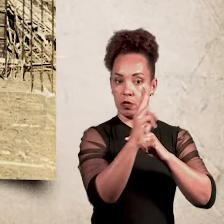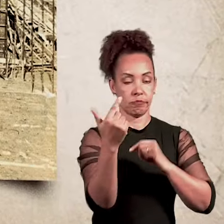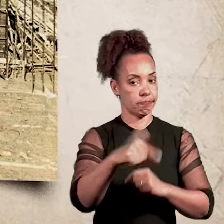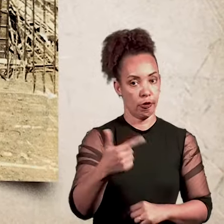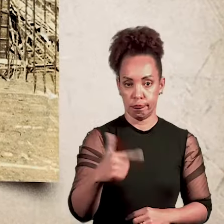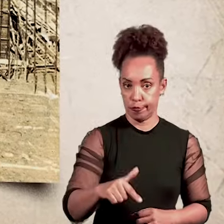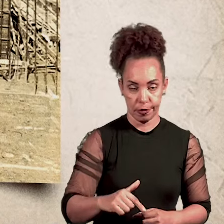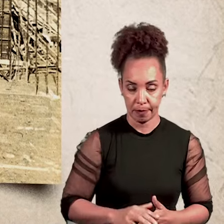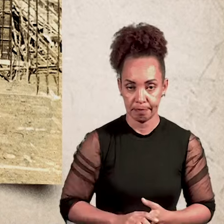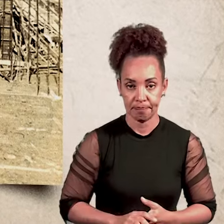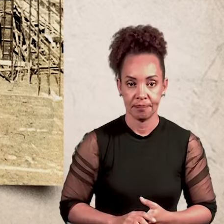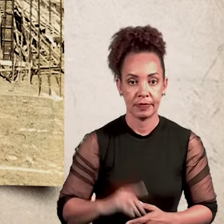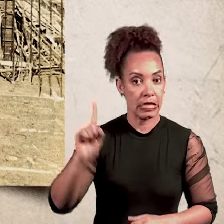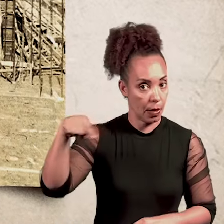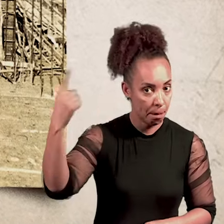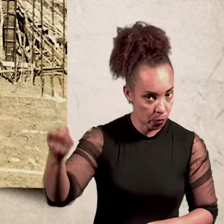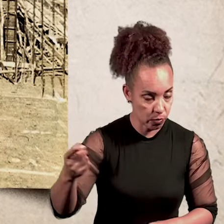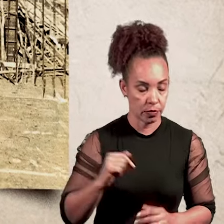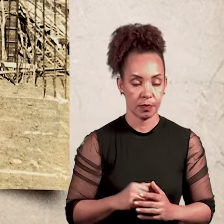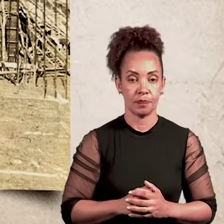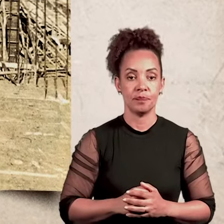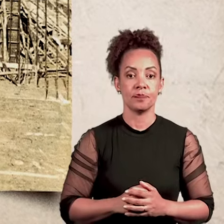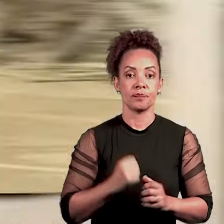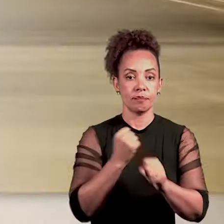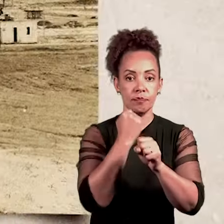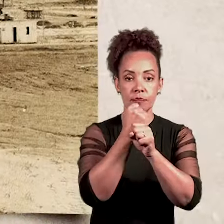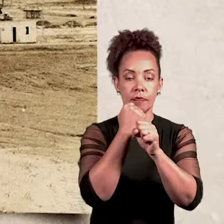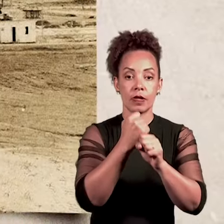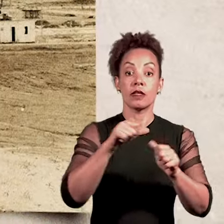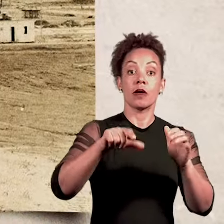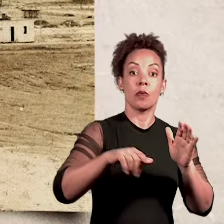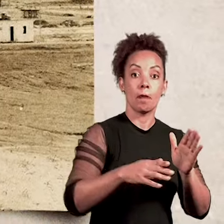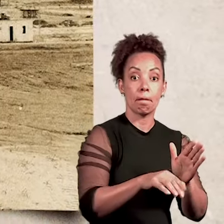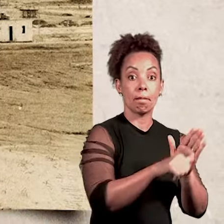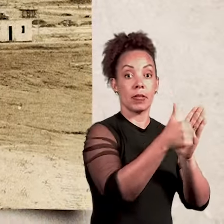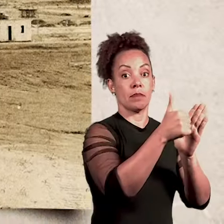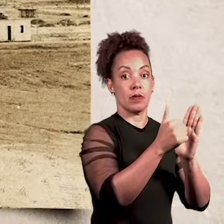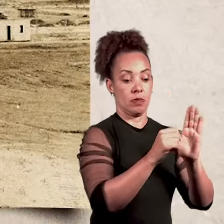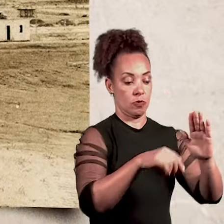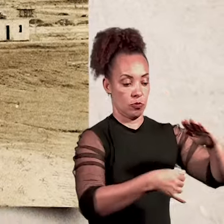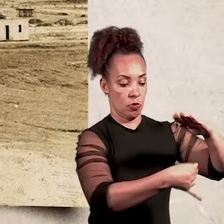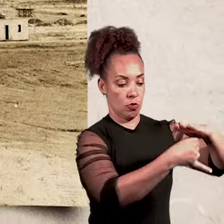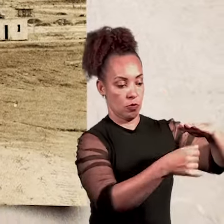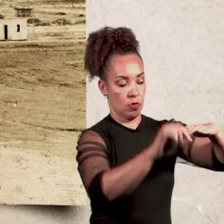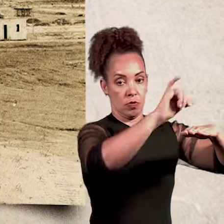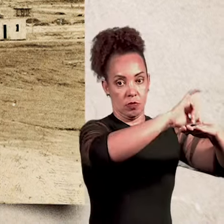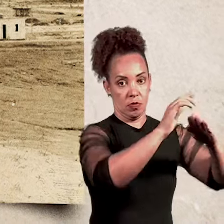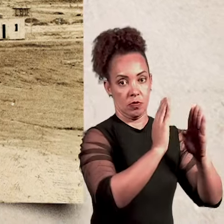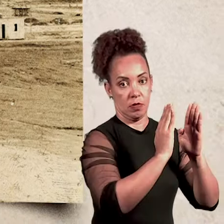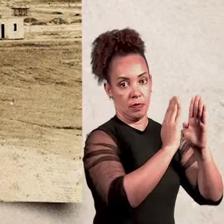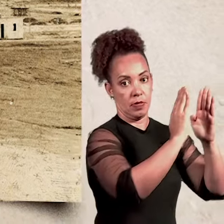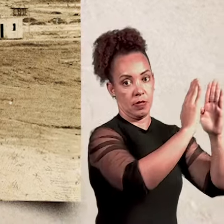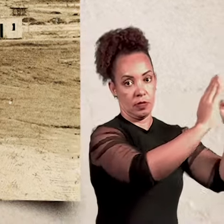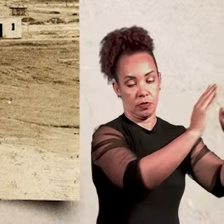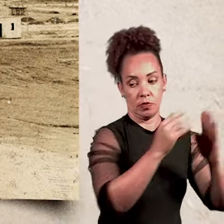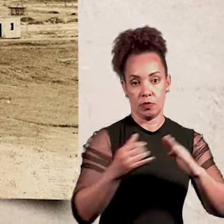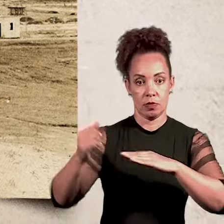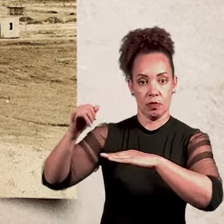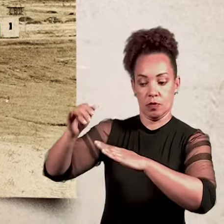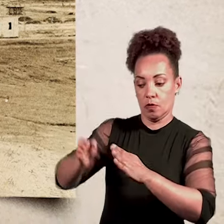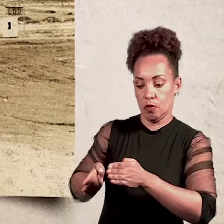veio depois. Primeiro andar, né? Não havia ainda os segundo andares, foram sendo construídos depois, segundo andar,